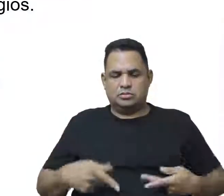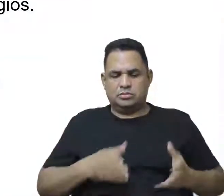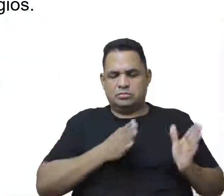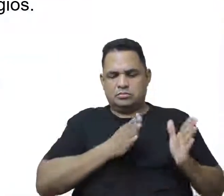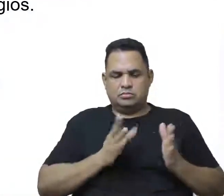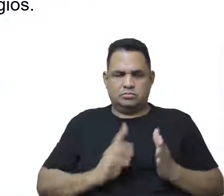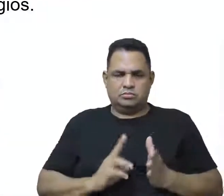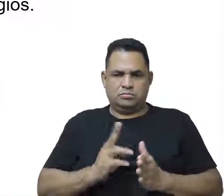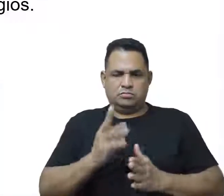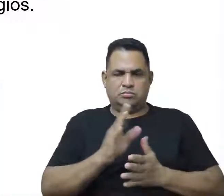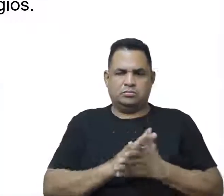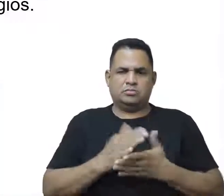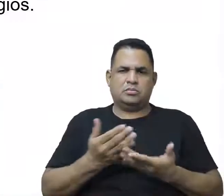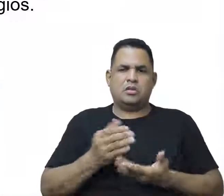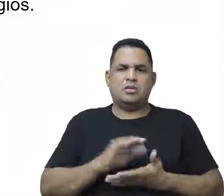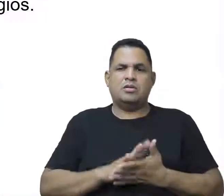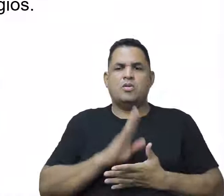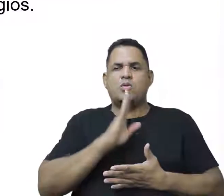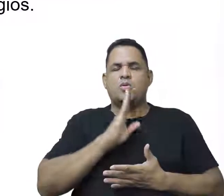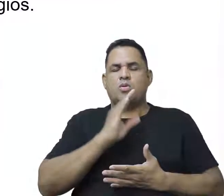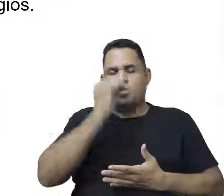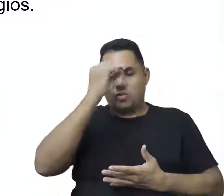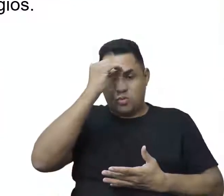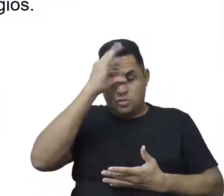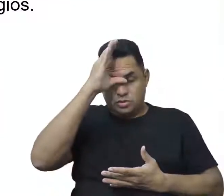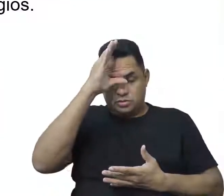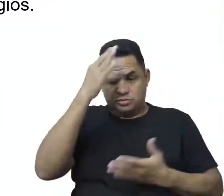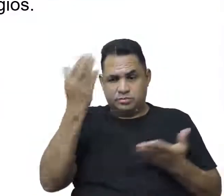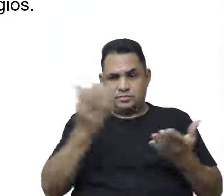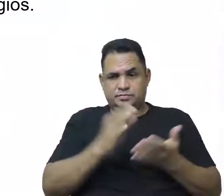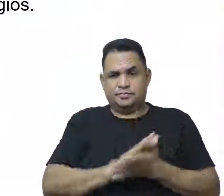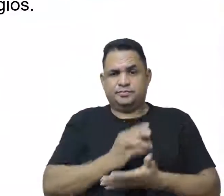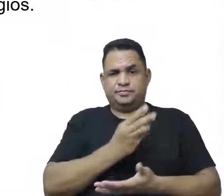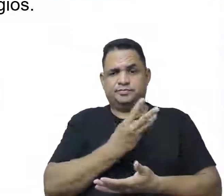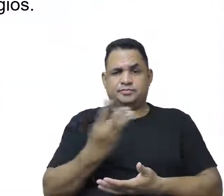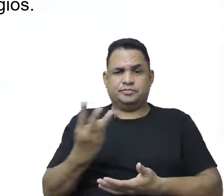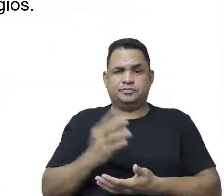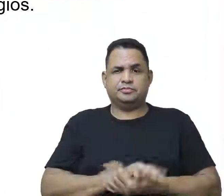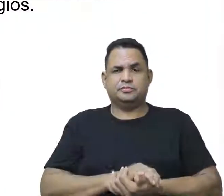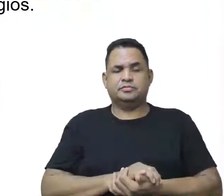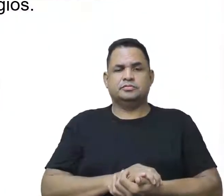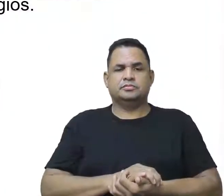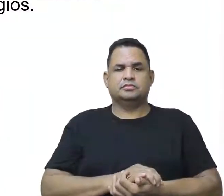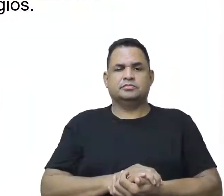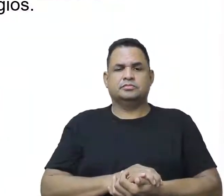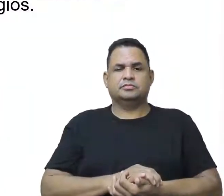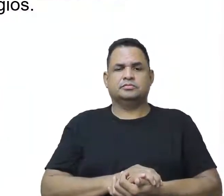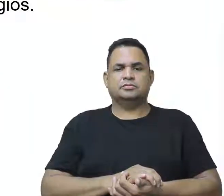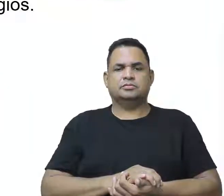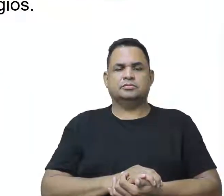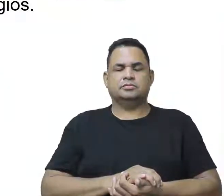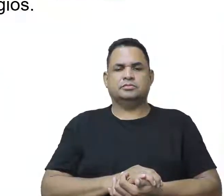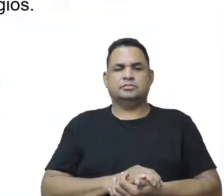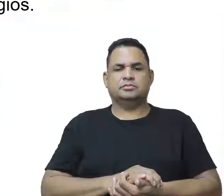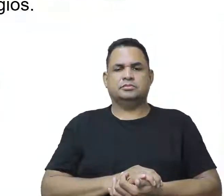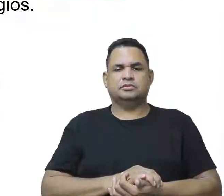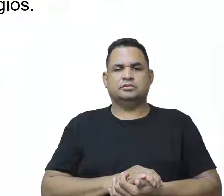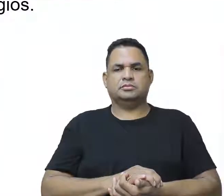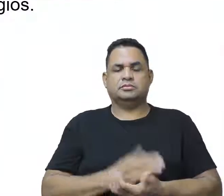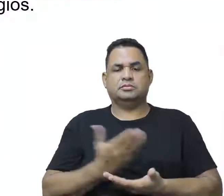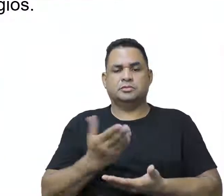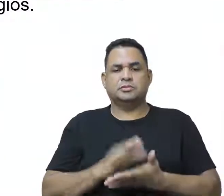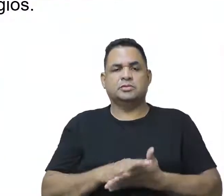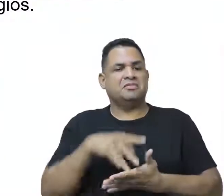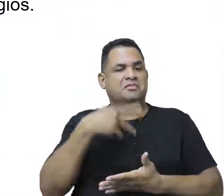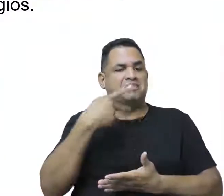na etapa de conhecimento, na evolução do conhecimento, aqui, ó. 3 estágios no processo da evolução do conhecimento. Cite o nome deles, só está pedindo